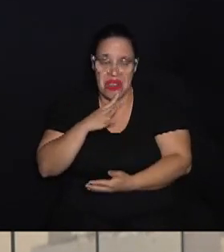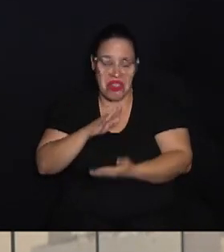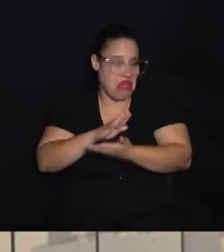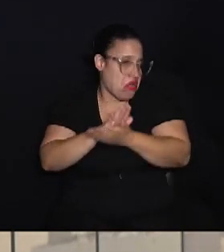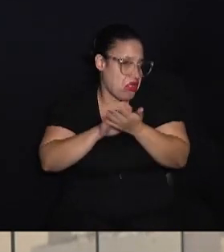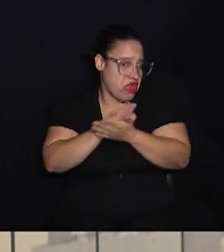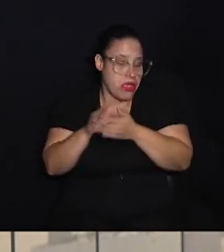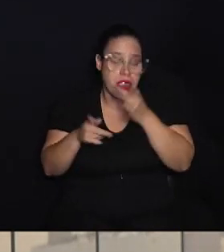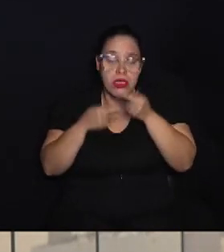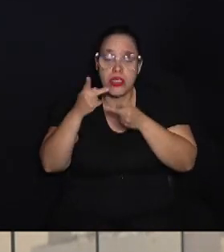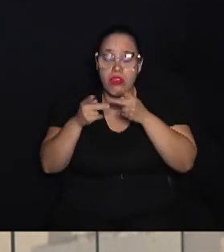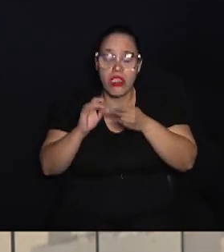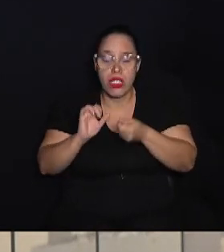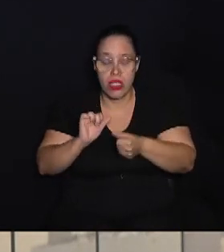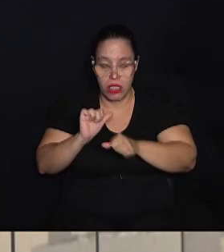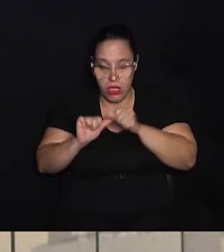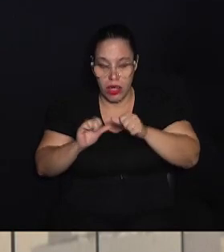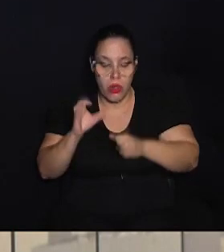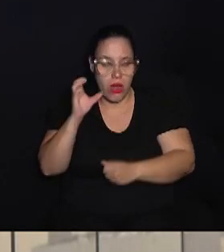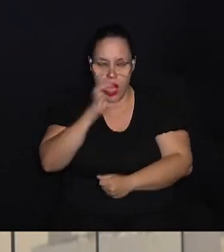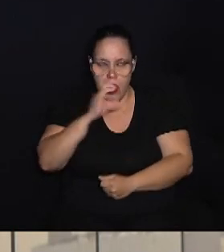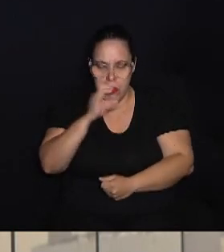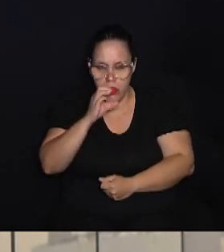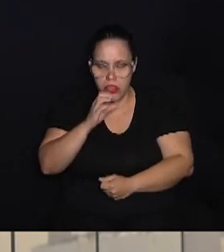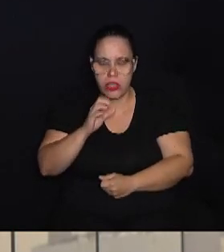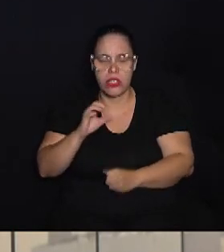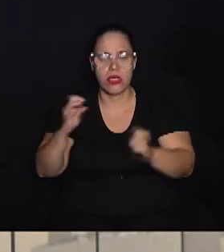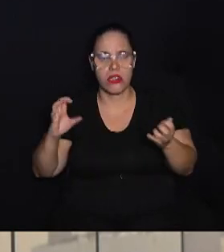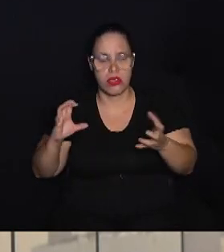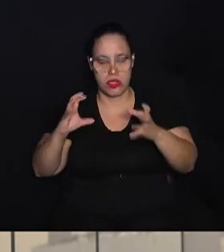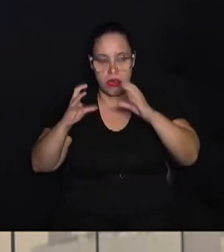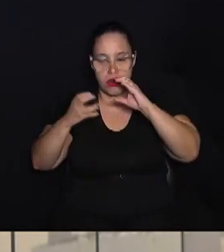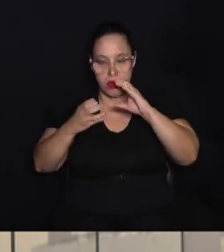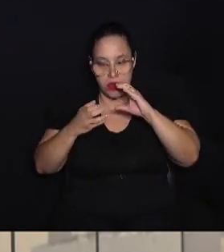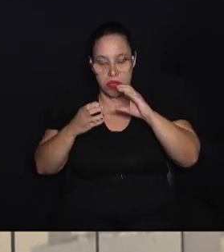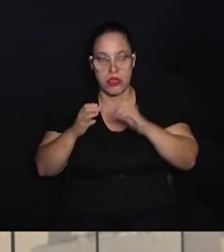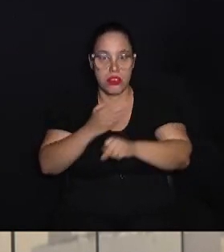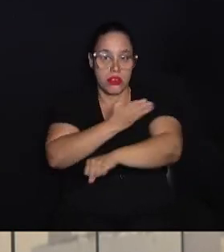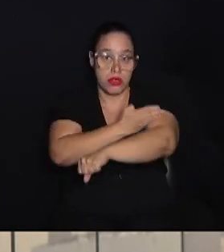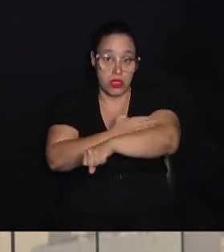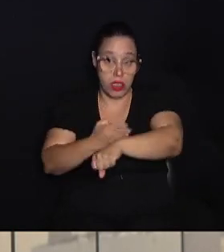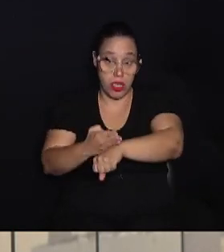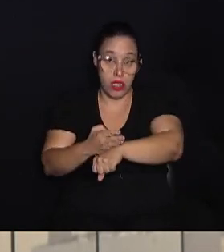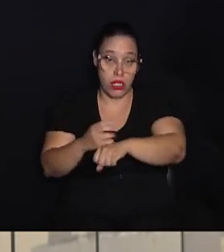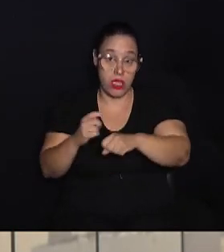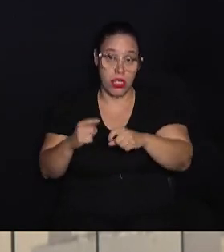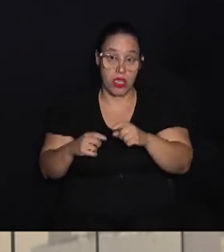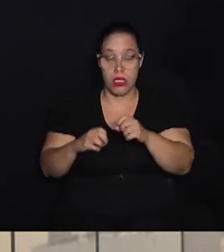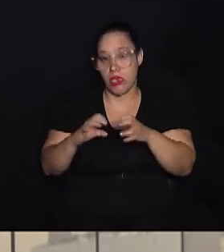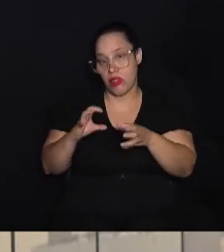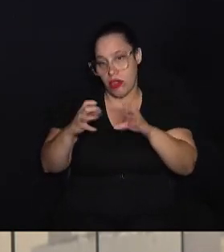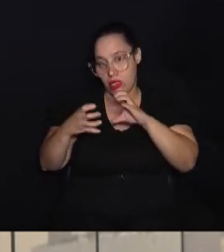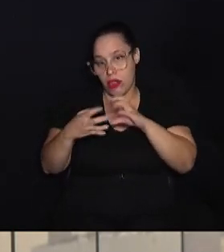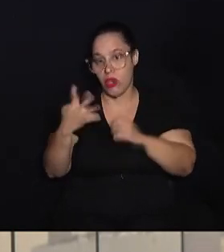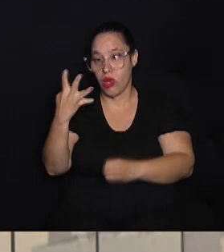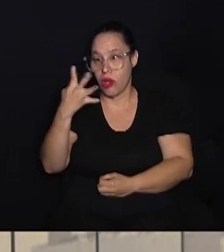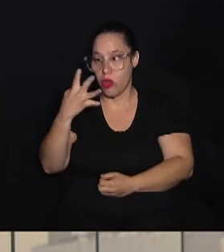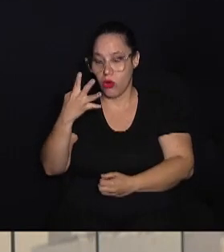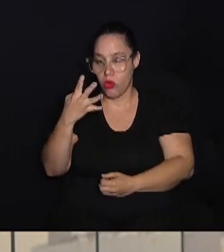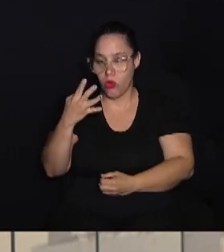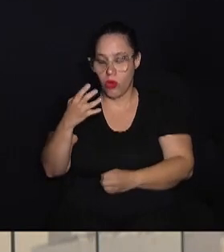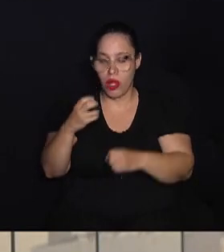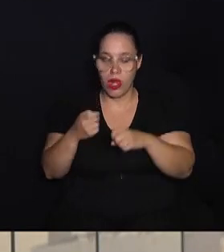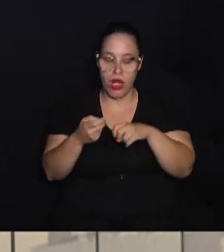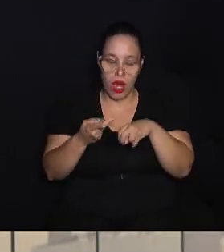gente fala das mudanças climáticas, da emergência climática, é que a gente está acostumado com um determinado clima, que a gente tem as 4 estações do